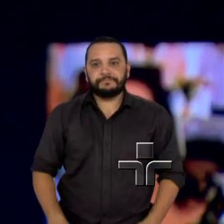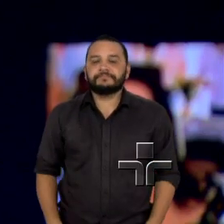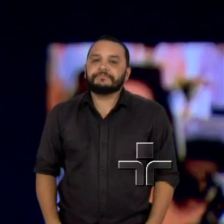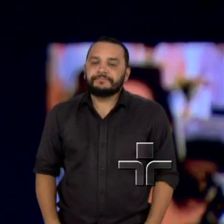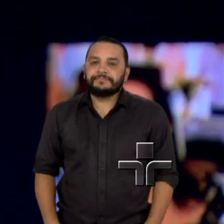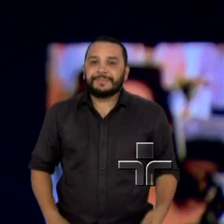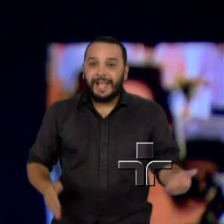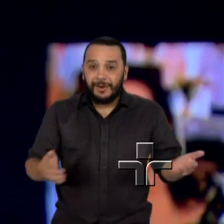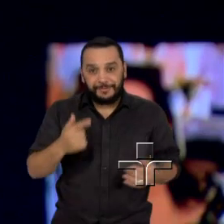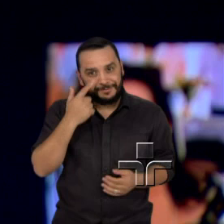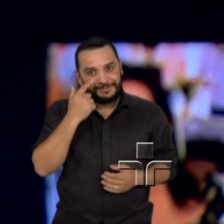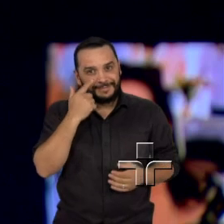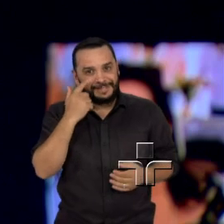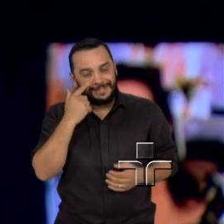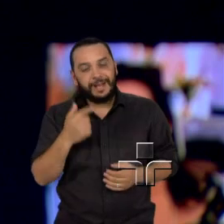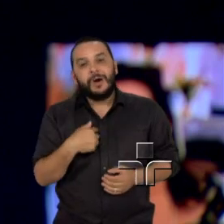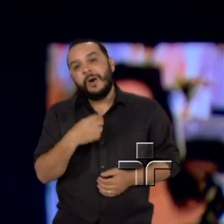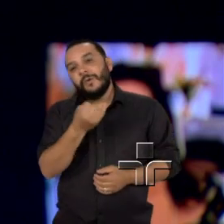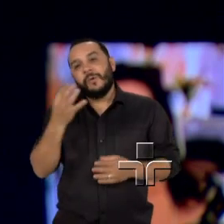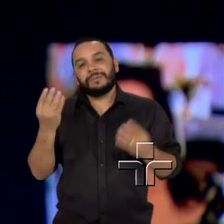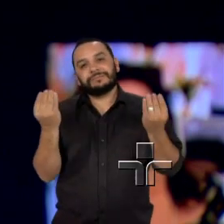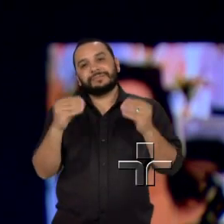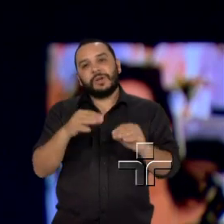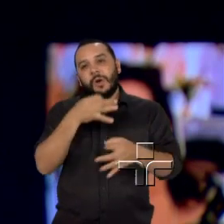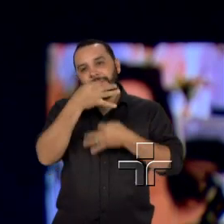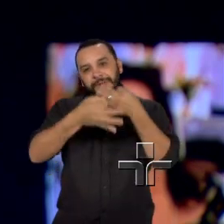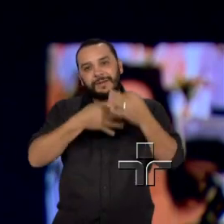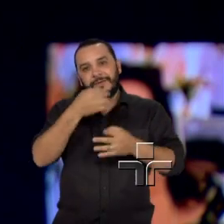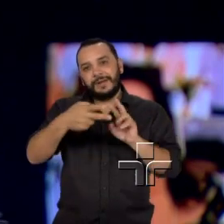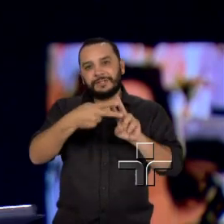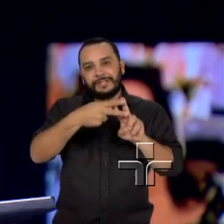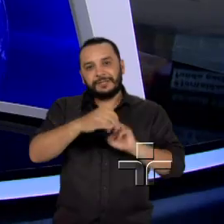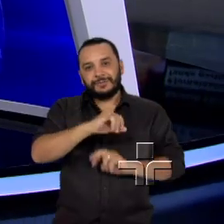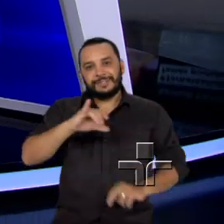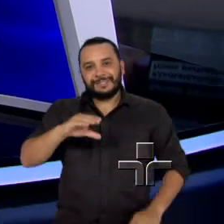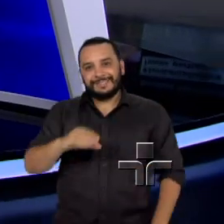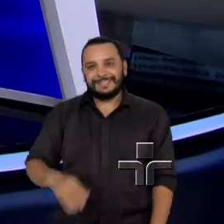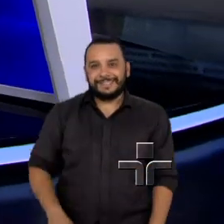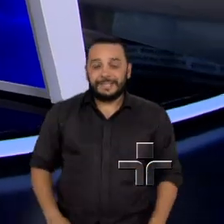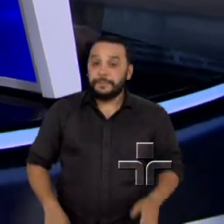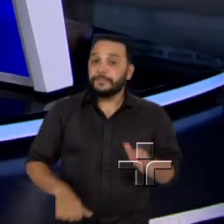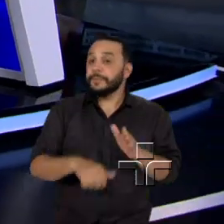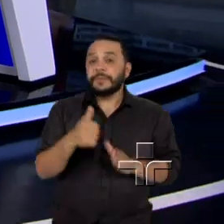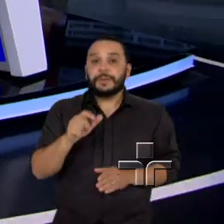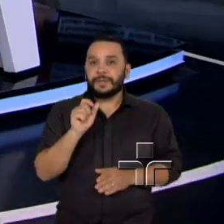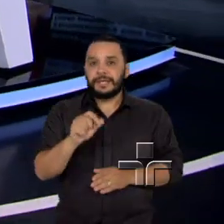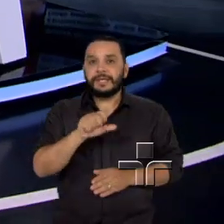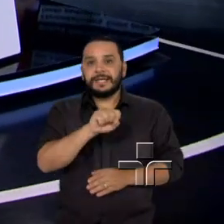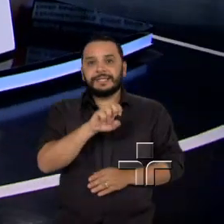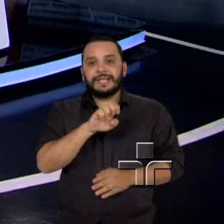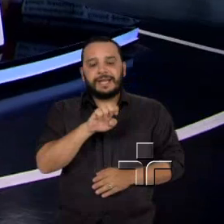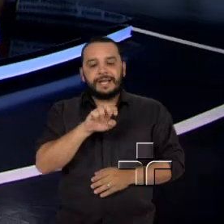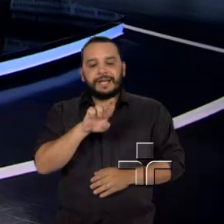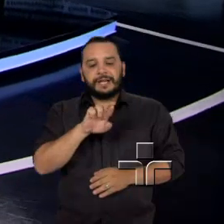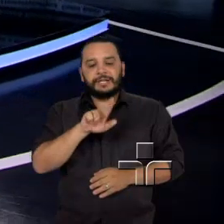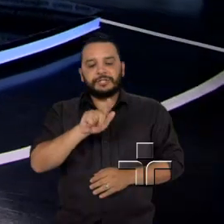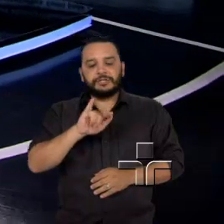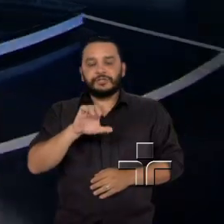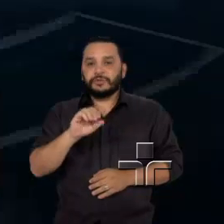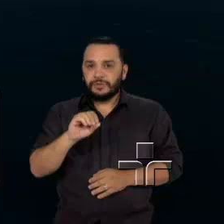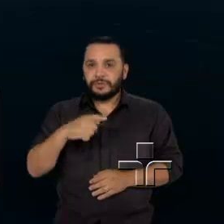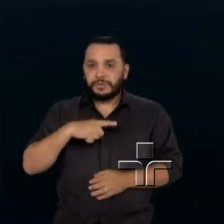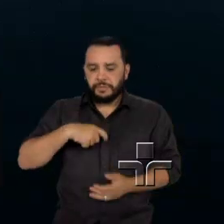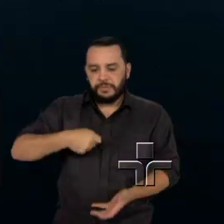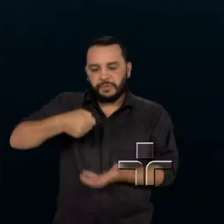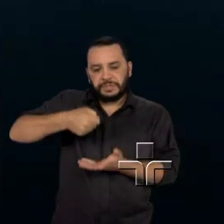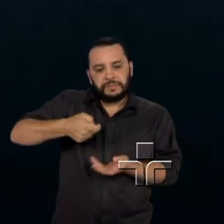E agora vamos ver no telão algumas mensagens enviadas na hashtag Jornal da Cultura. A primeira mensagem do Sérgio, que diz o seguinte: um bolsista